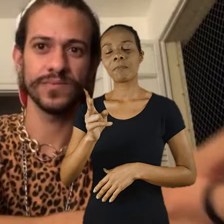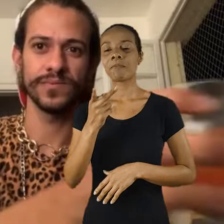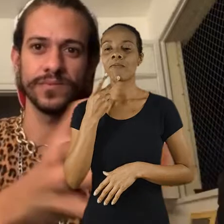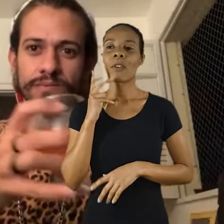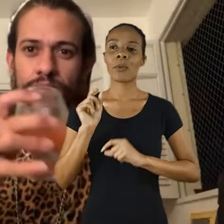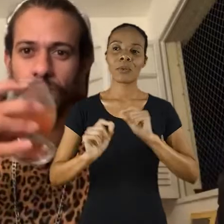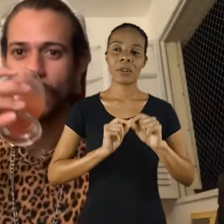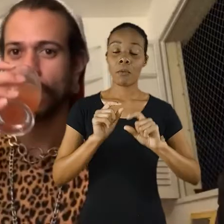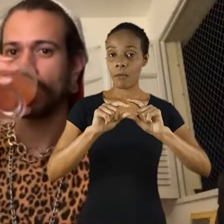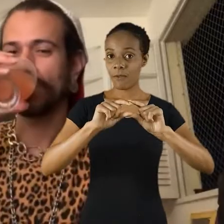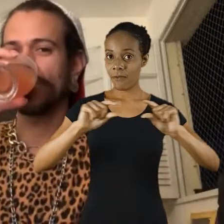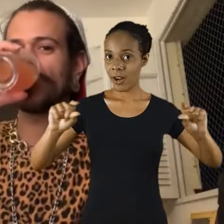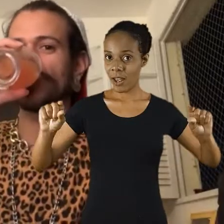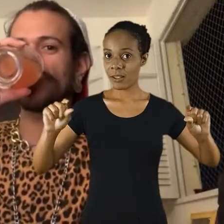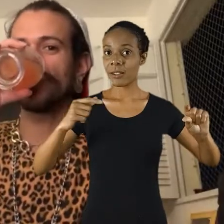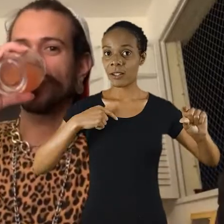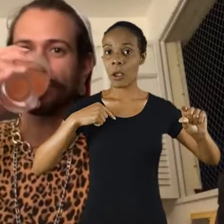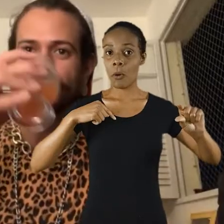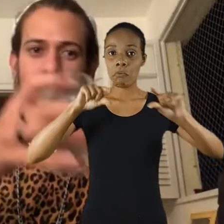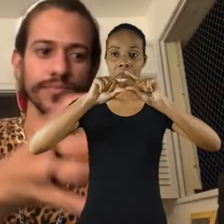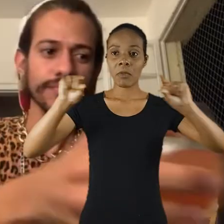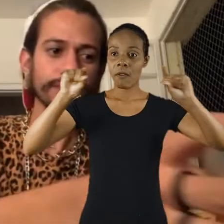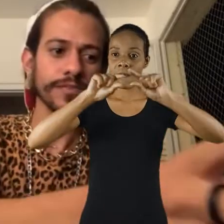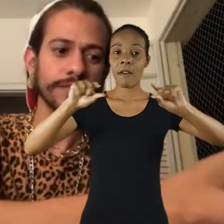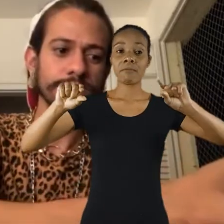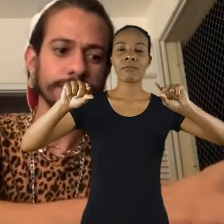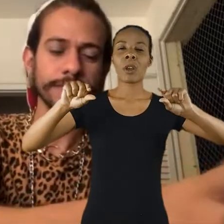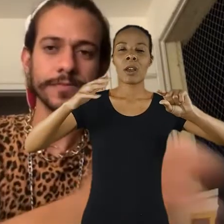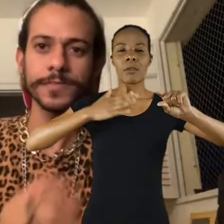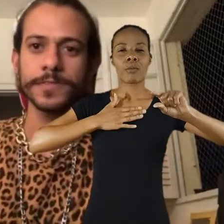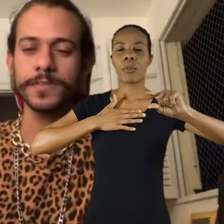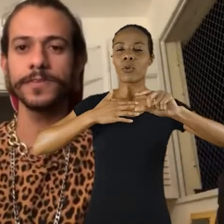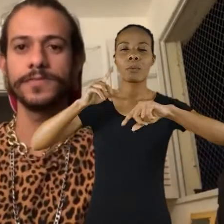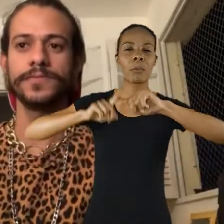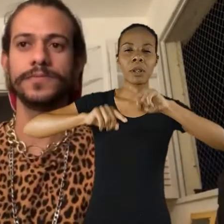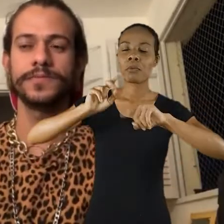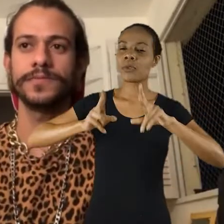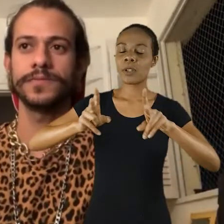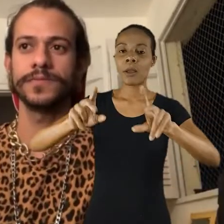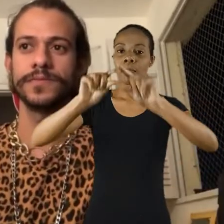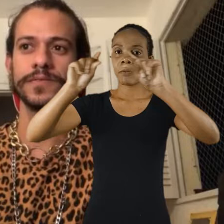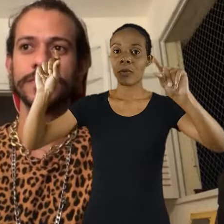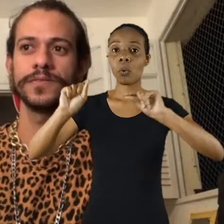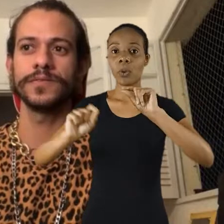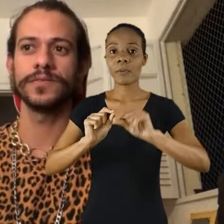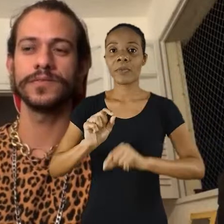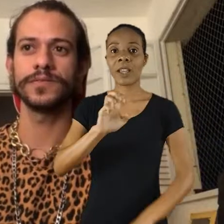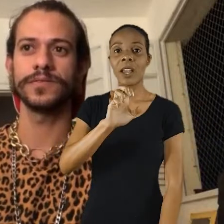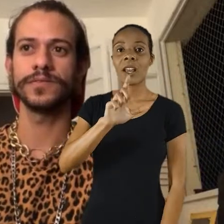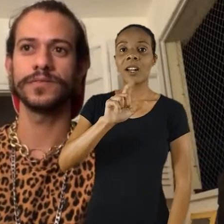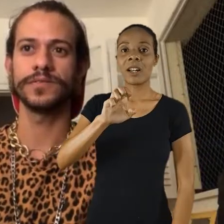tem uma frase que às vezes eu até colocava nos meus releases, assim, que eu carrego muito forte comigo, que diz o seguinte: Ereni Orixá,